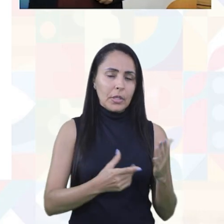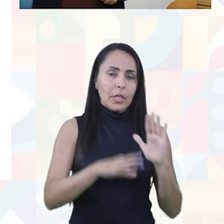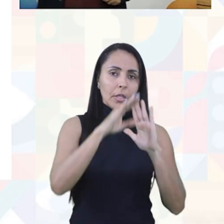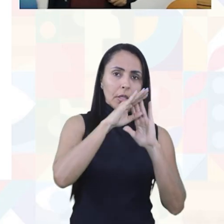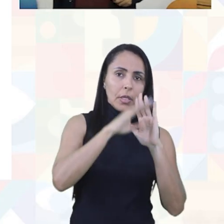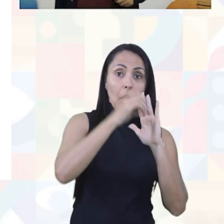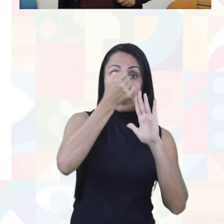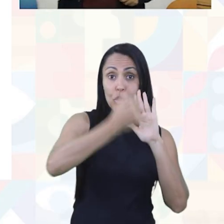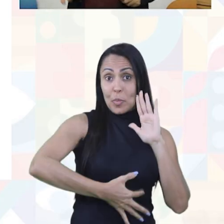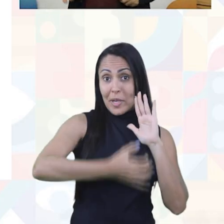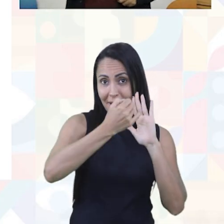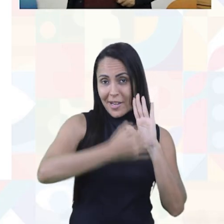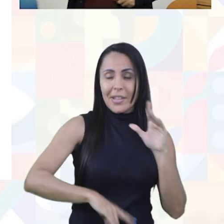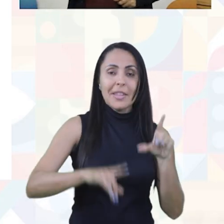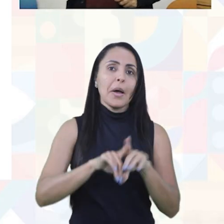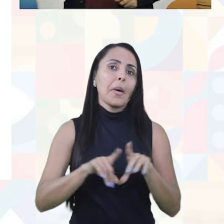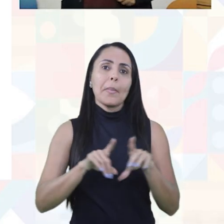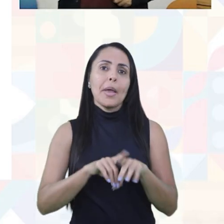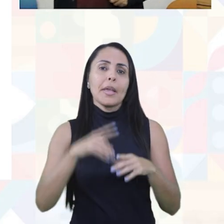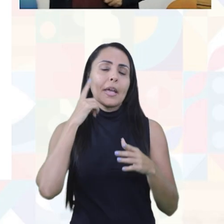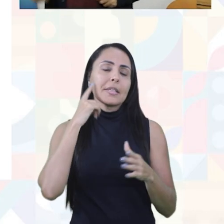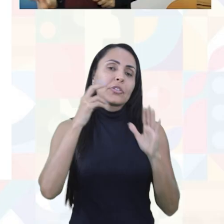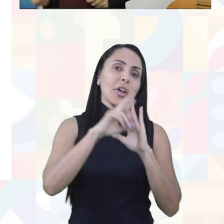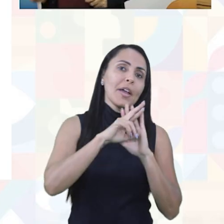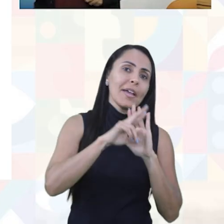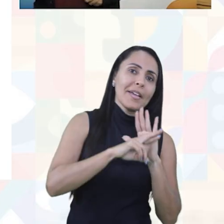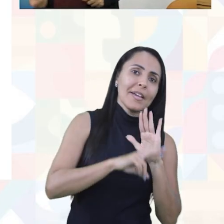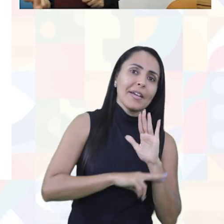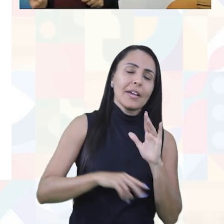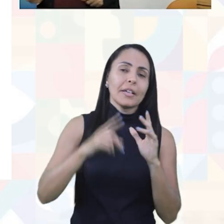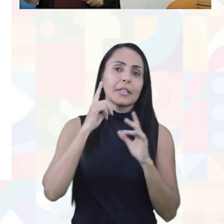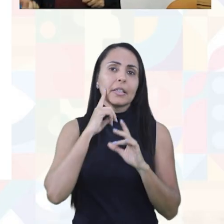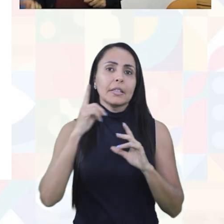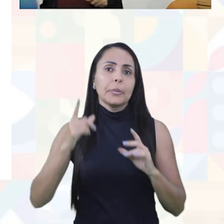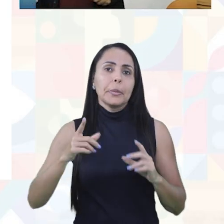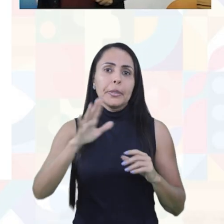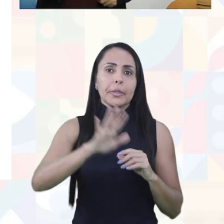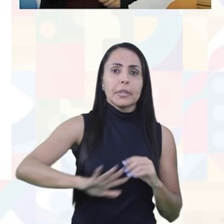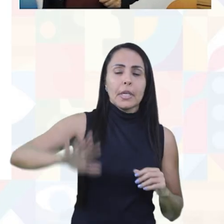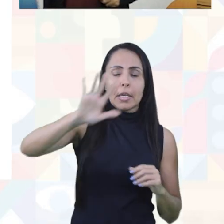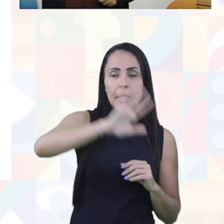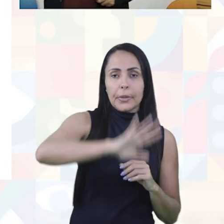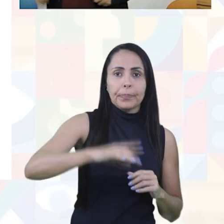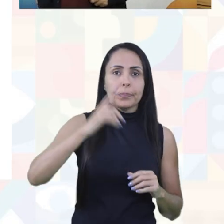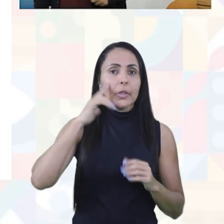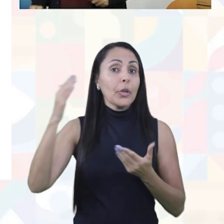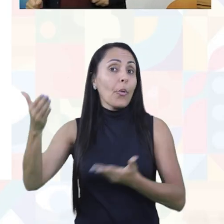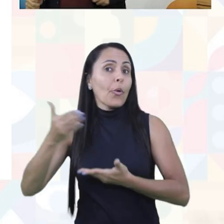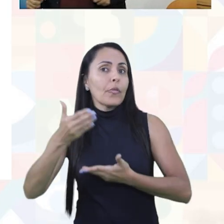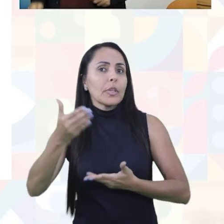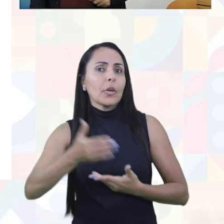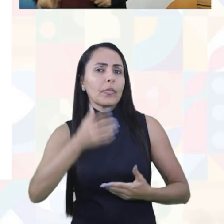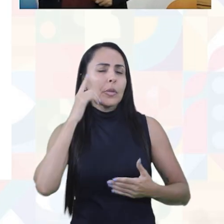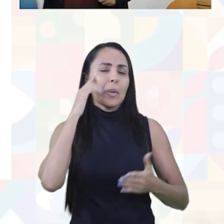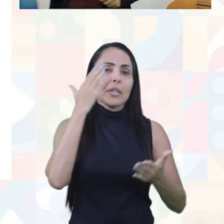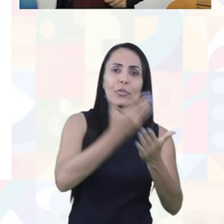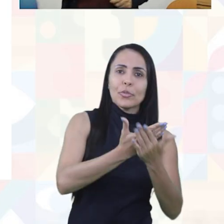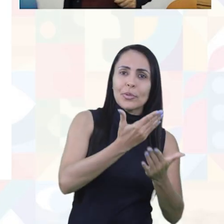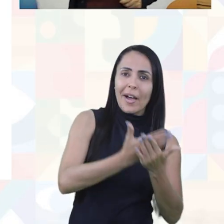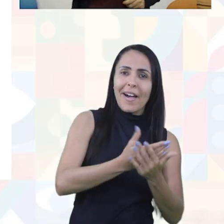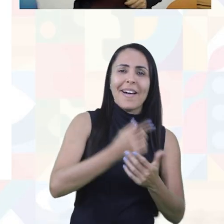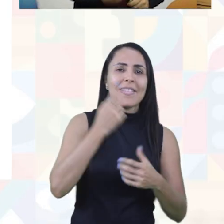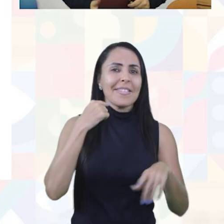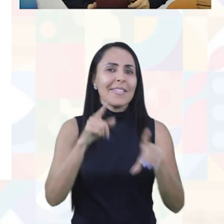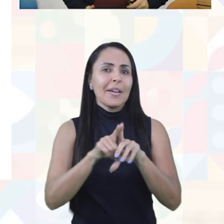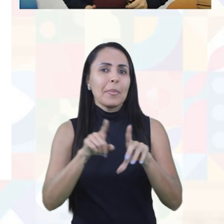equipamentos, tem várias normas, na verdade todas as normas estão listadas nele, então eu te convido para dar uma olhadinha no nosso e-book. Temos